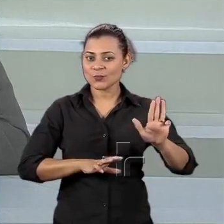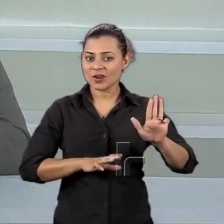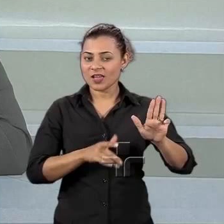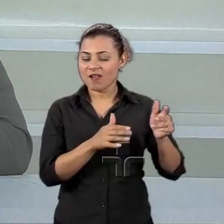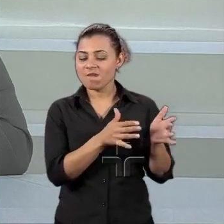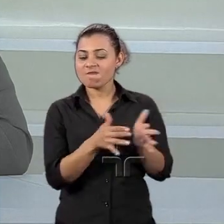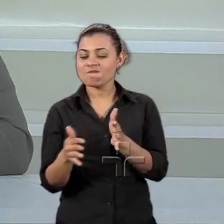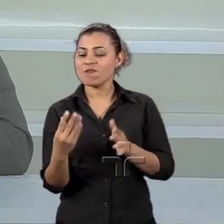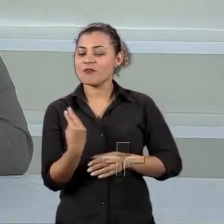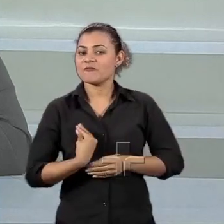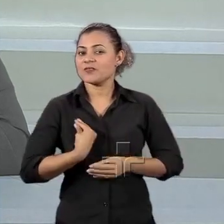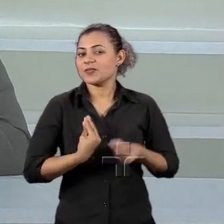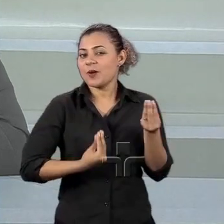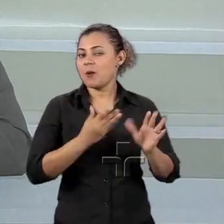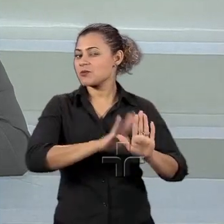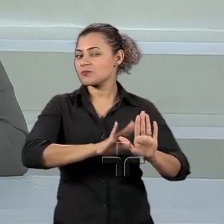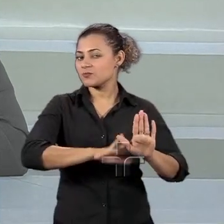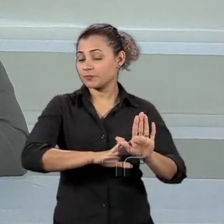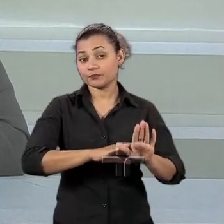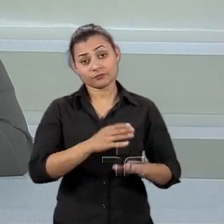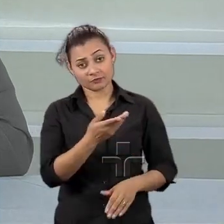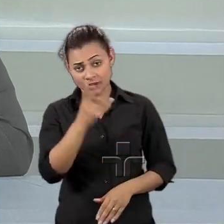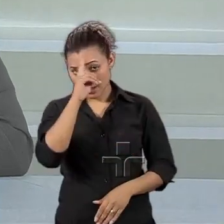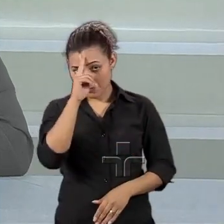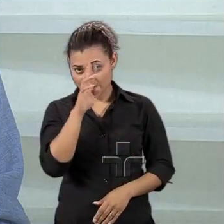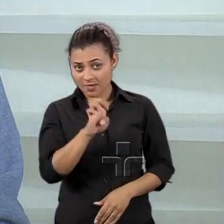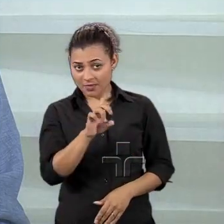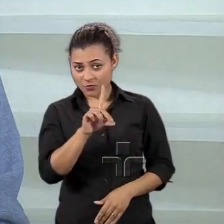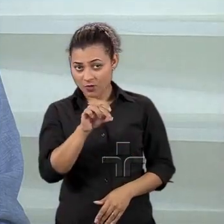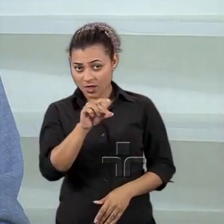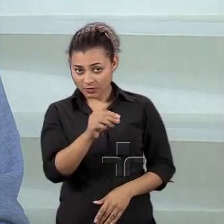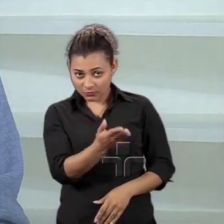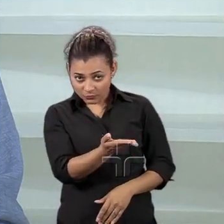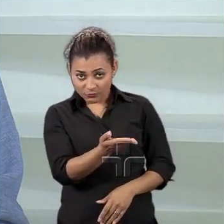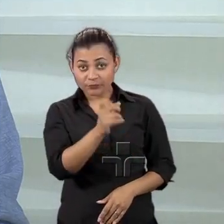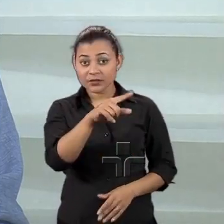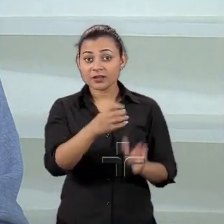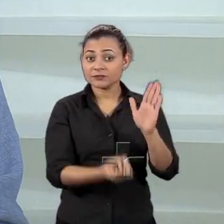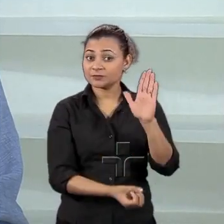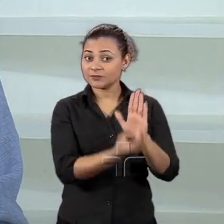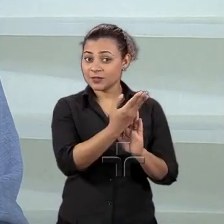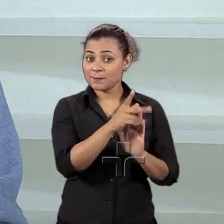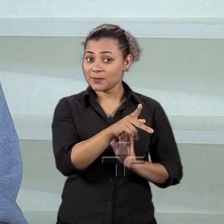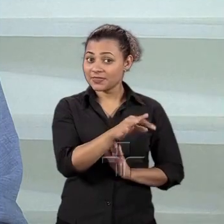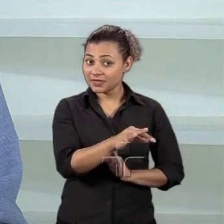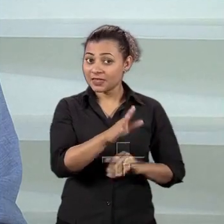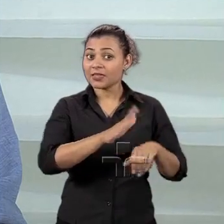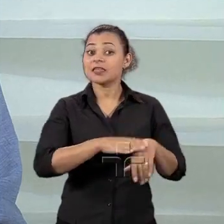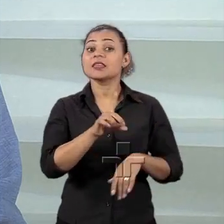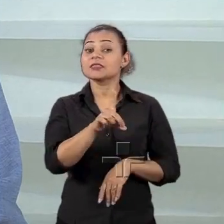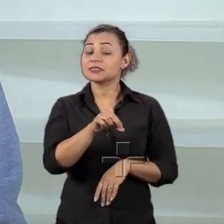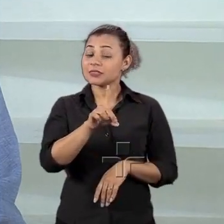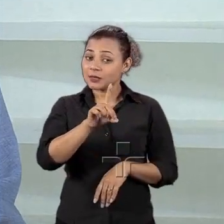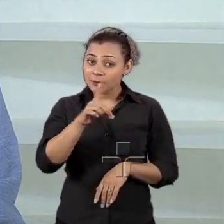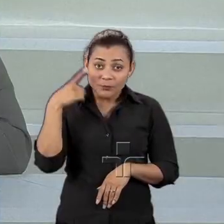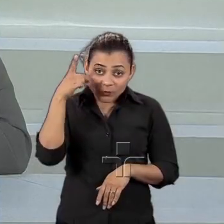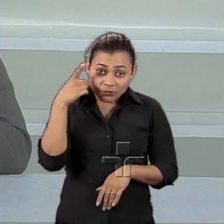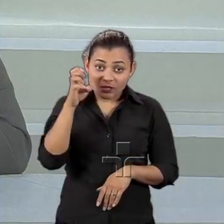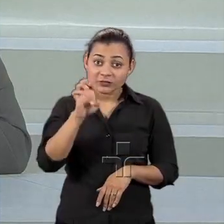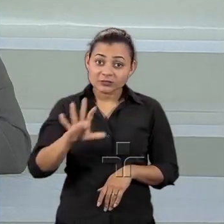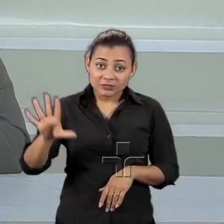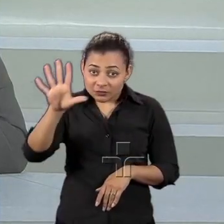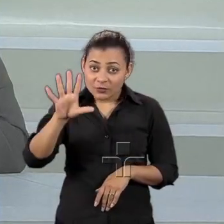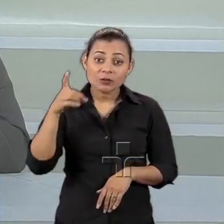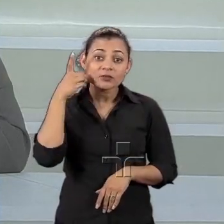processo. Primeiro, lembrar que o Eduardo Jorge foi um dos fundadores do PT, foi deputado estadual e foi deputado federal. Ele